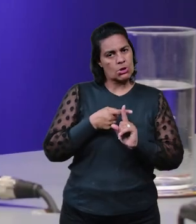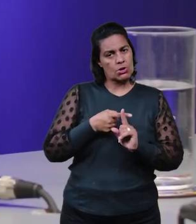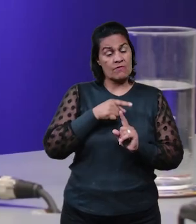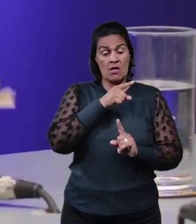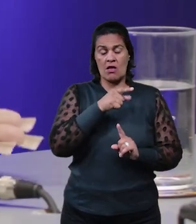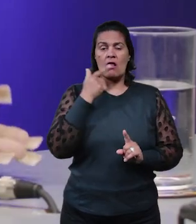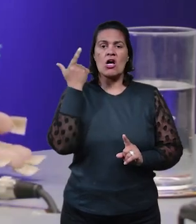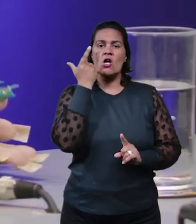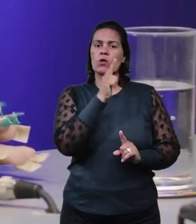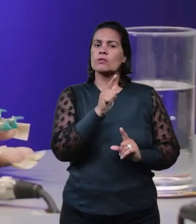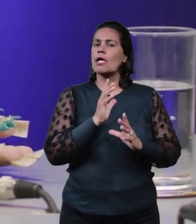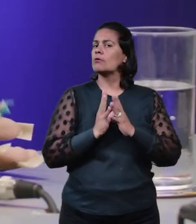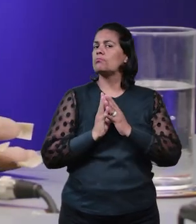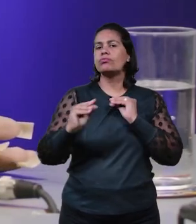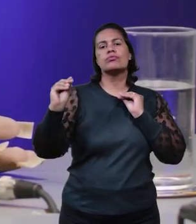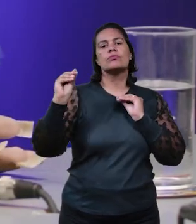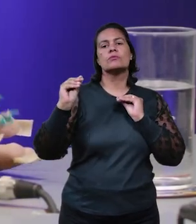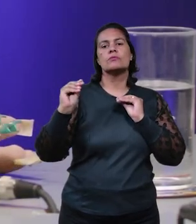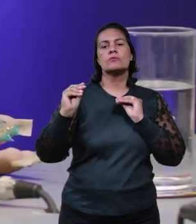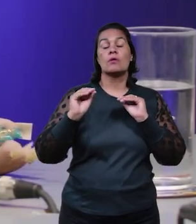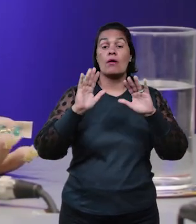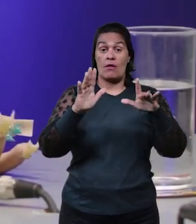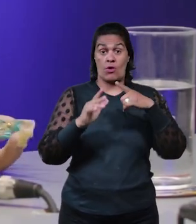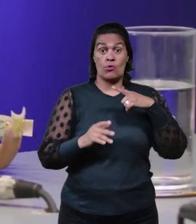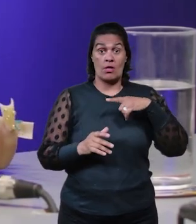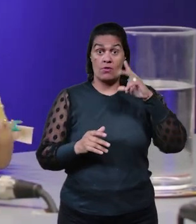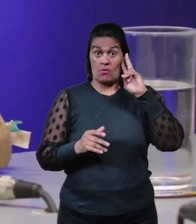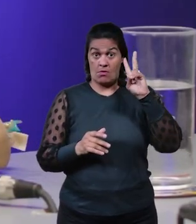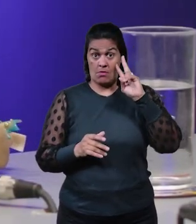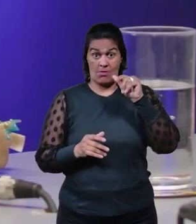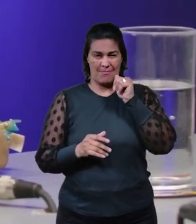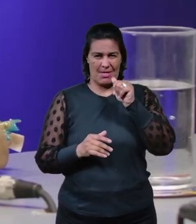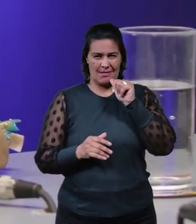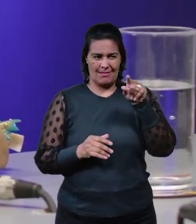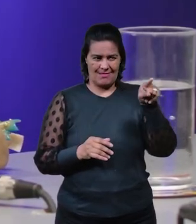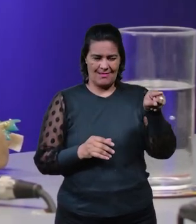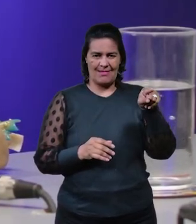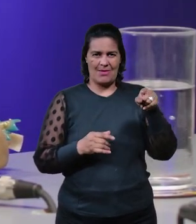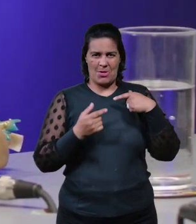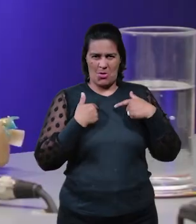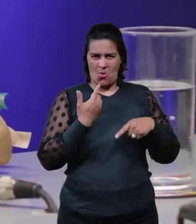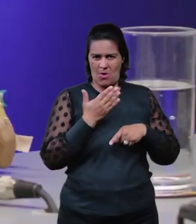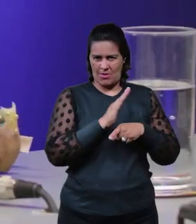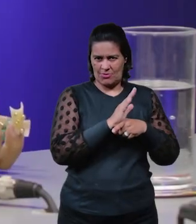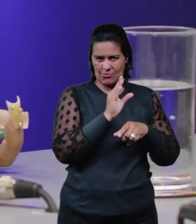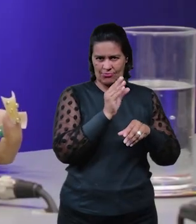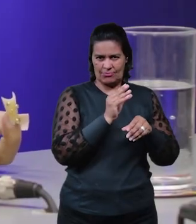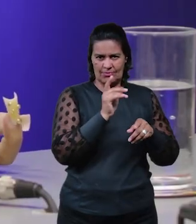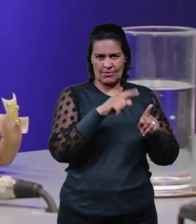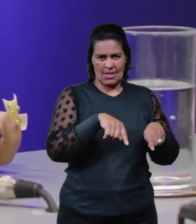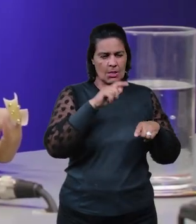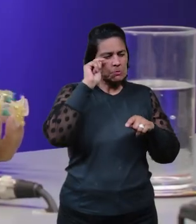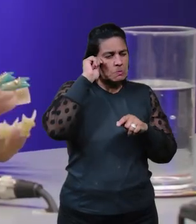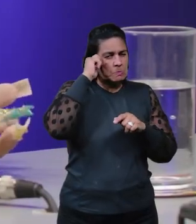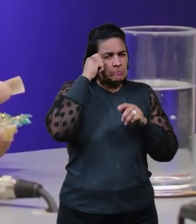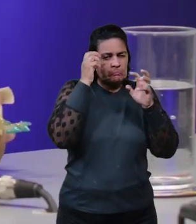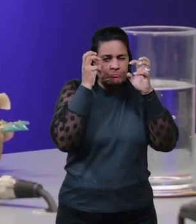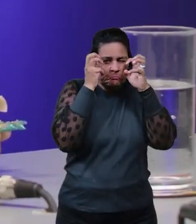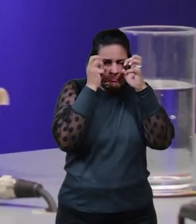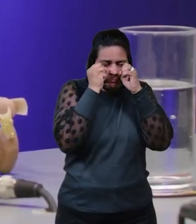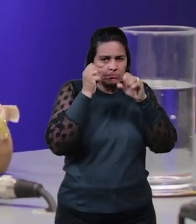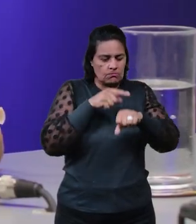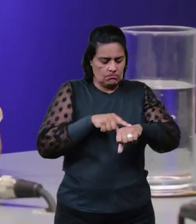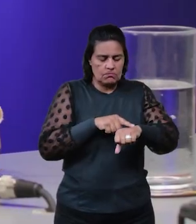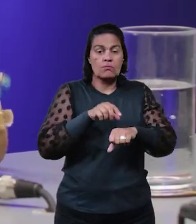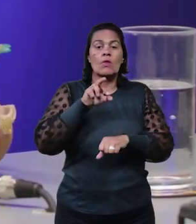cliente, eu tive essa cliente que eu lembro que no primeiro atendimento que eu fui, ela era uma mulher retinta, mais escura, assim,